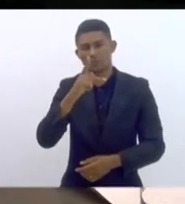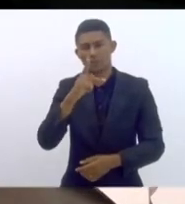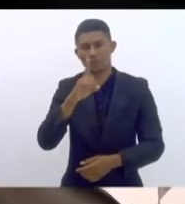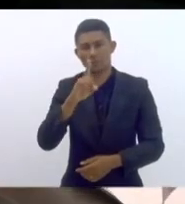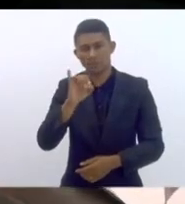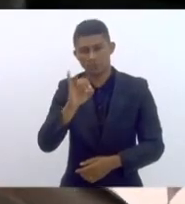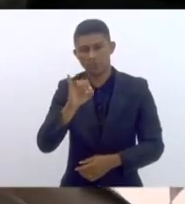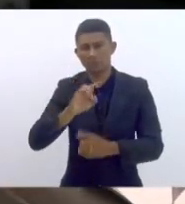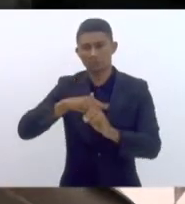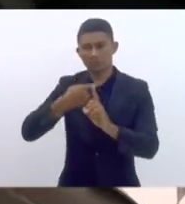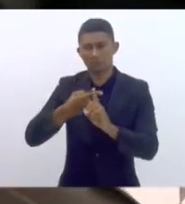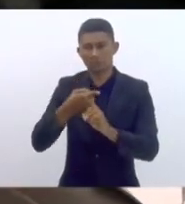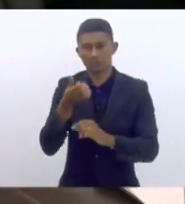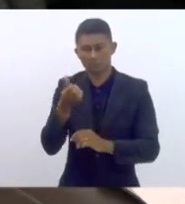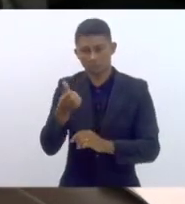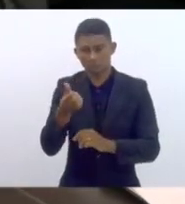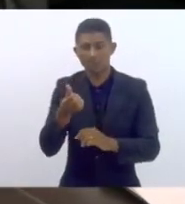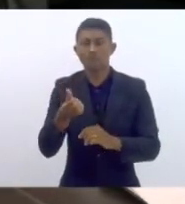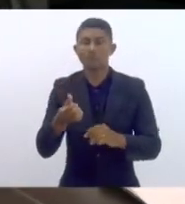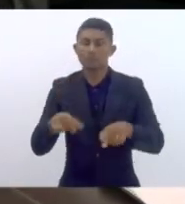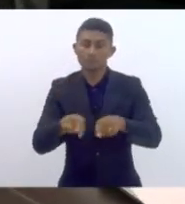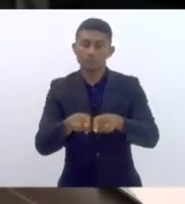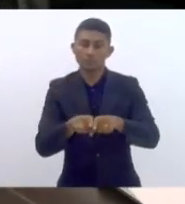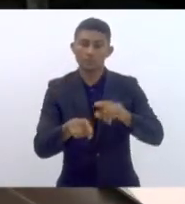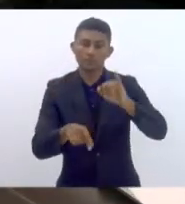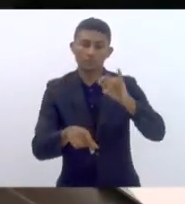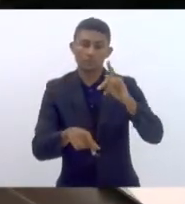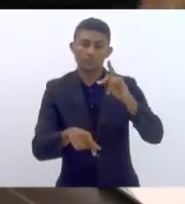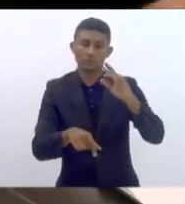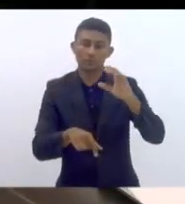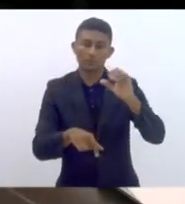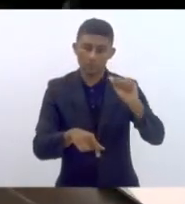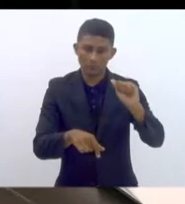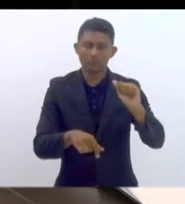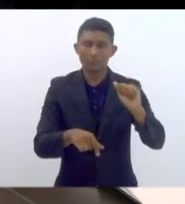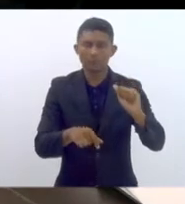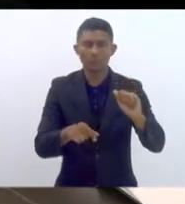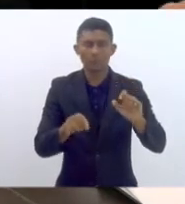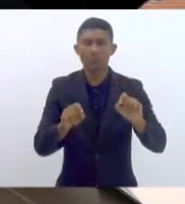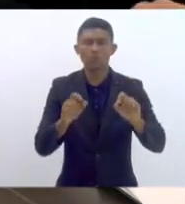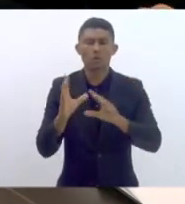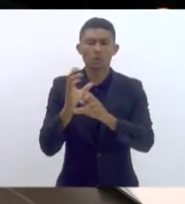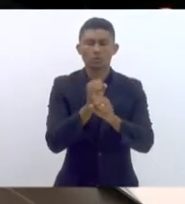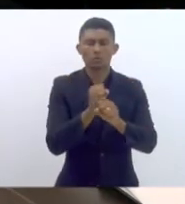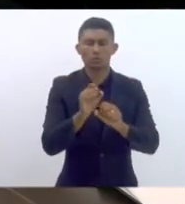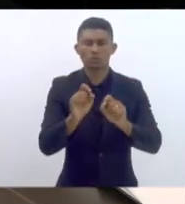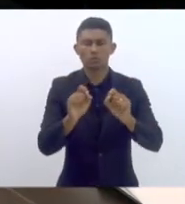até 2013 e IPCA mais 4 em diante, isso a gente está falando exclusivamente da linha